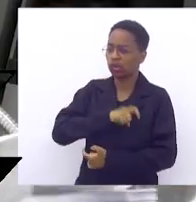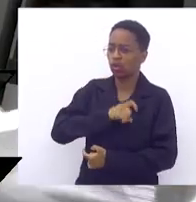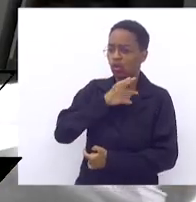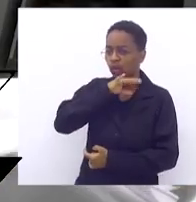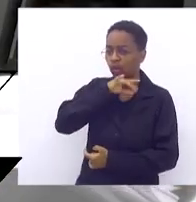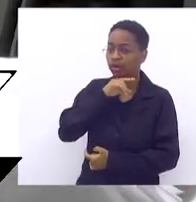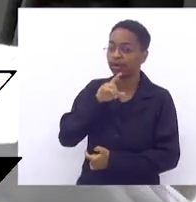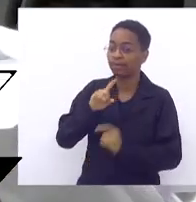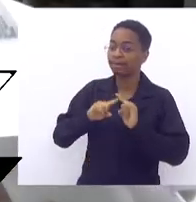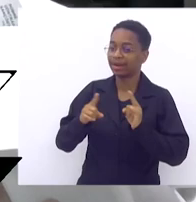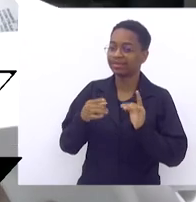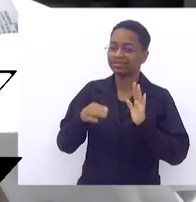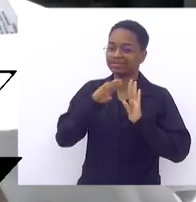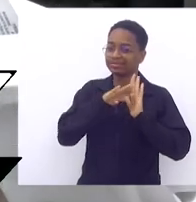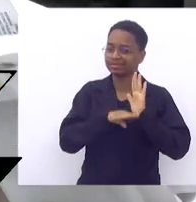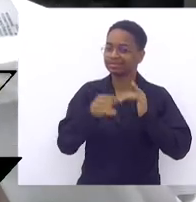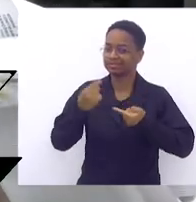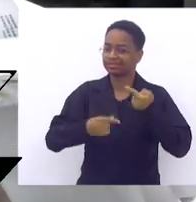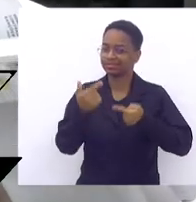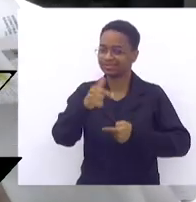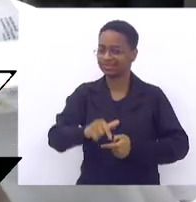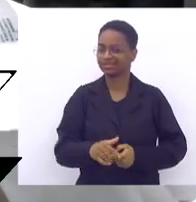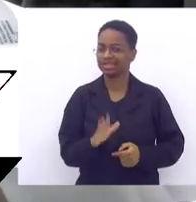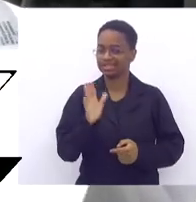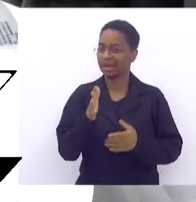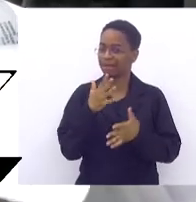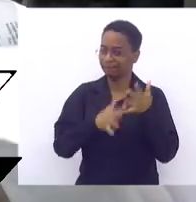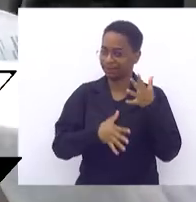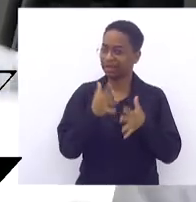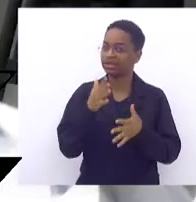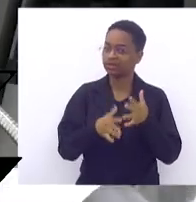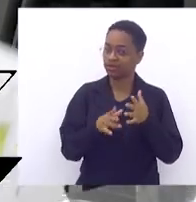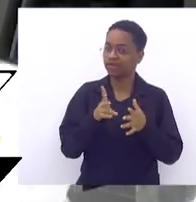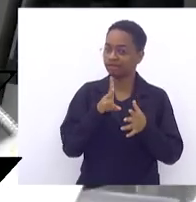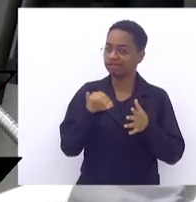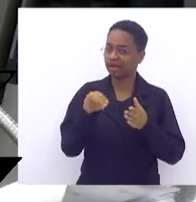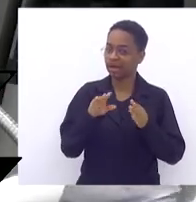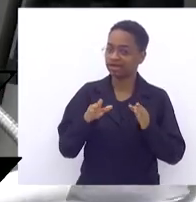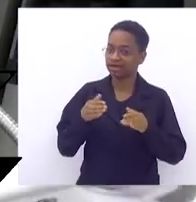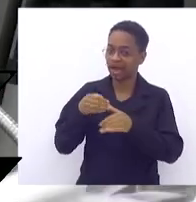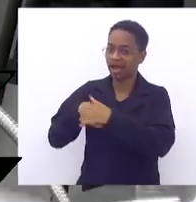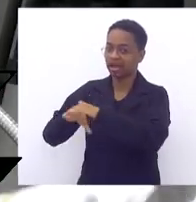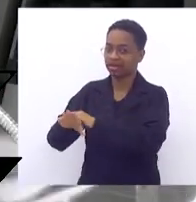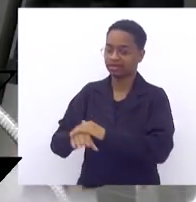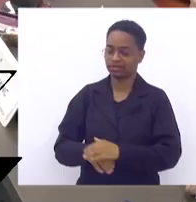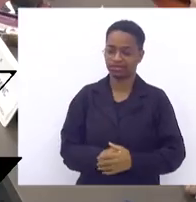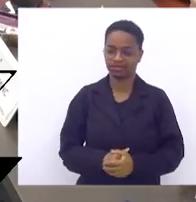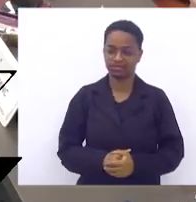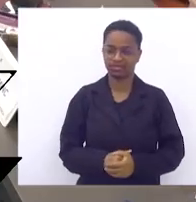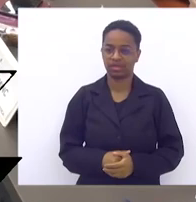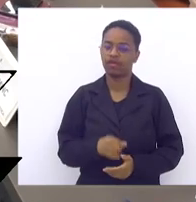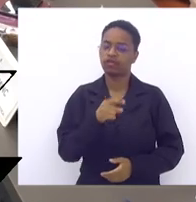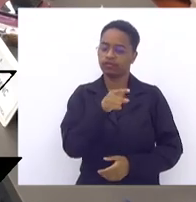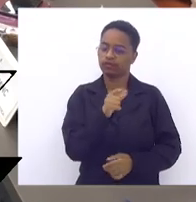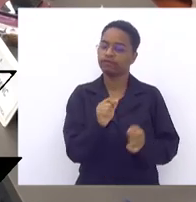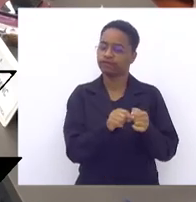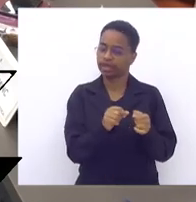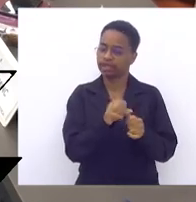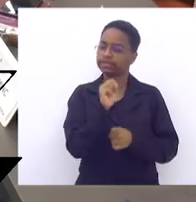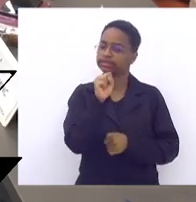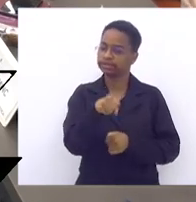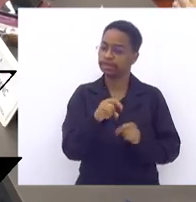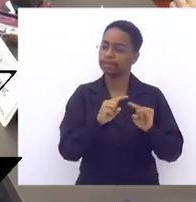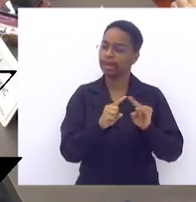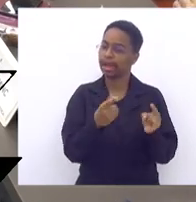novamente. Chamo os trabalhos à ordem, mas dizer, o projeto está prejudicado e vai a arquivo. Está sendo Vossa Excelência fez a crueldade, mas